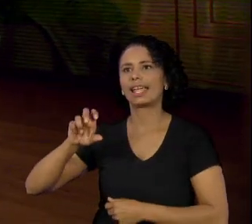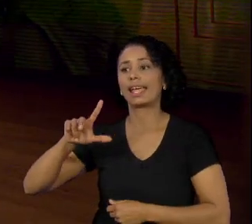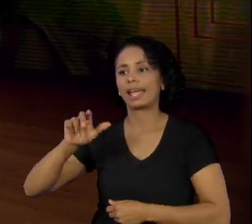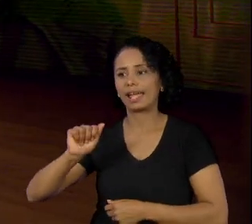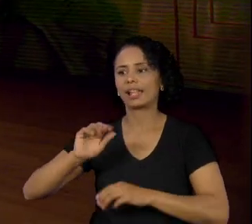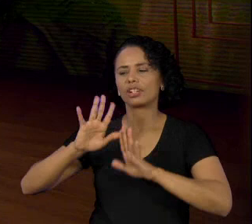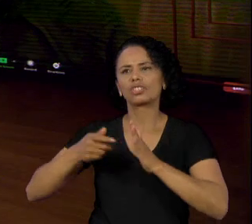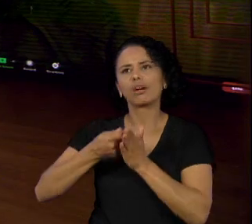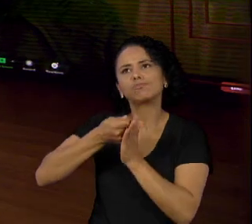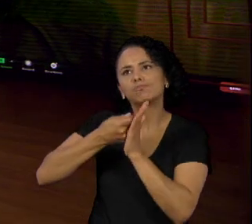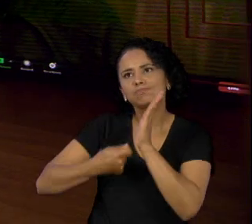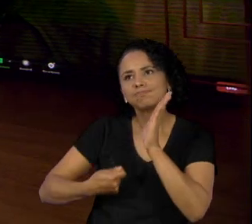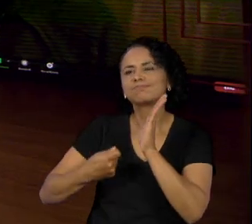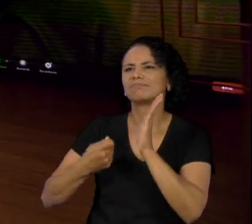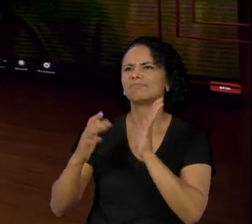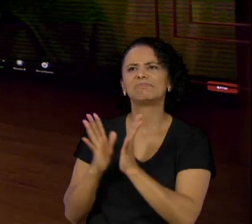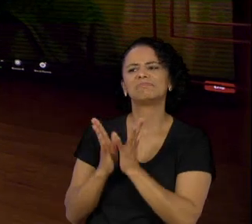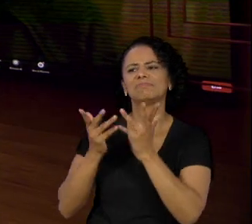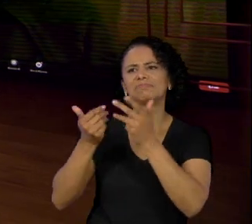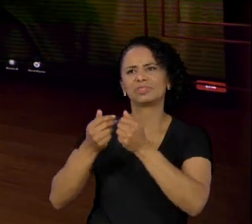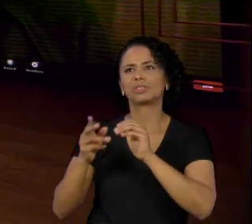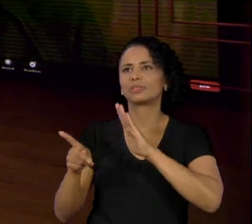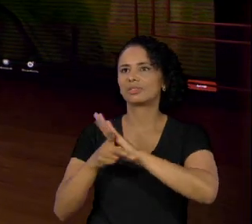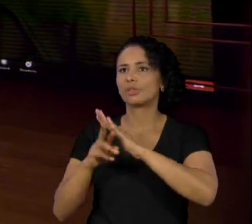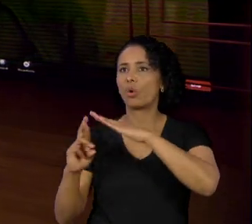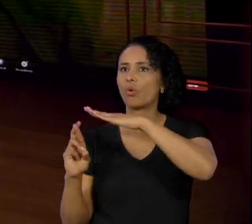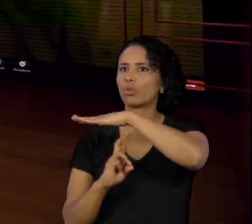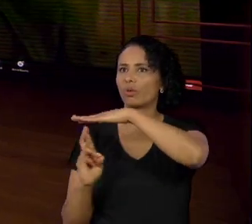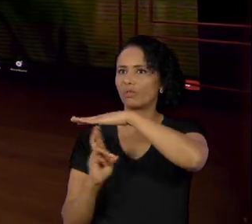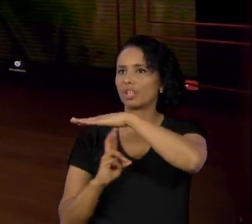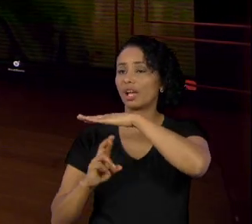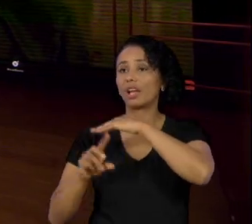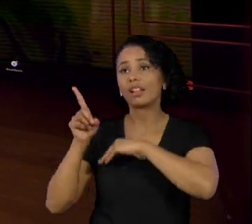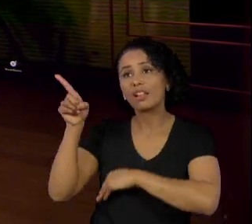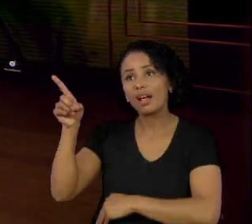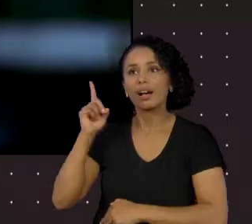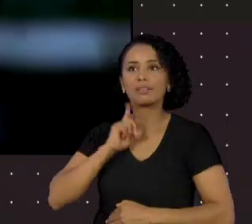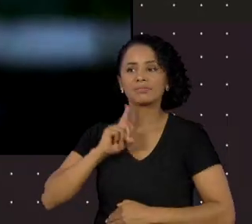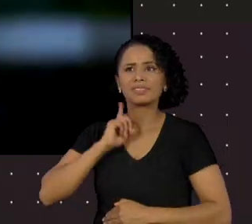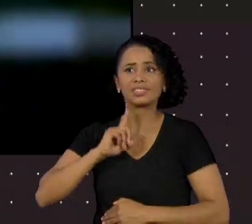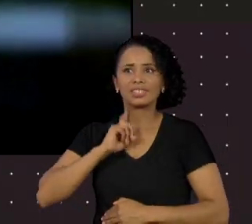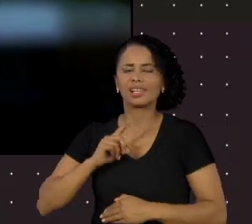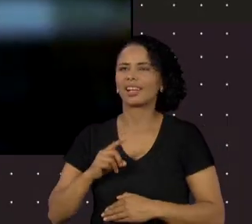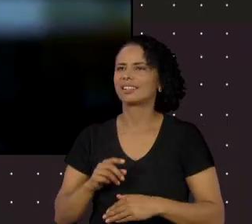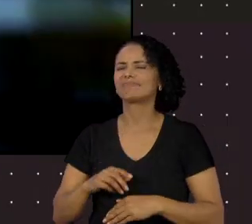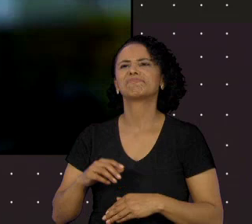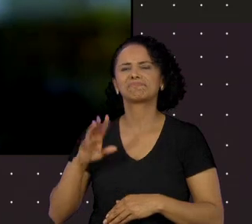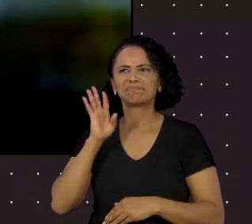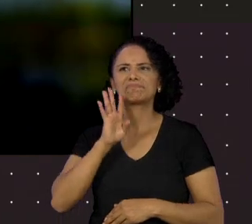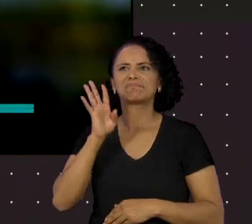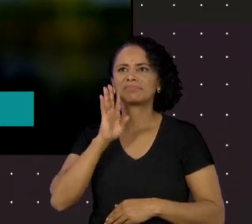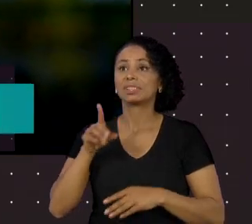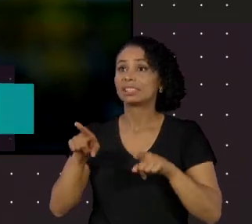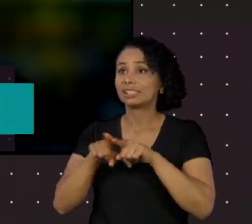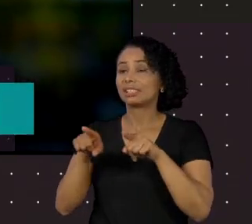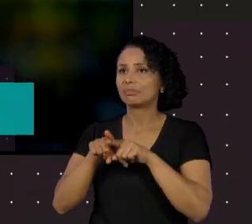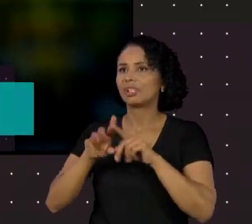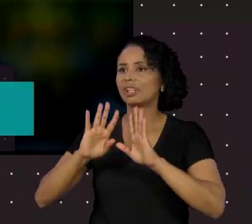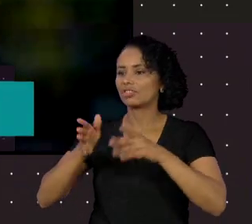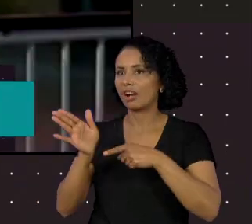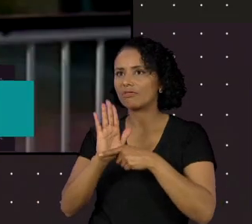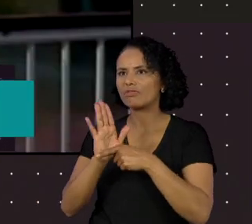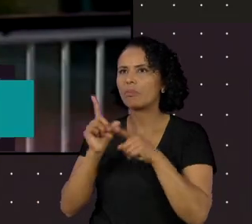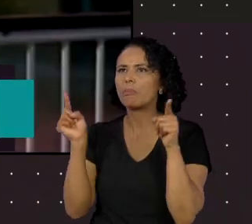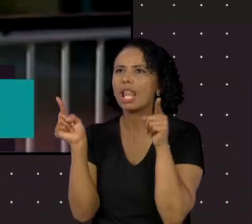filmou na rodoviária de Minas Gerais, né? Era um lugar também muito conhecido por mim. E esse curta, ele teve